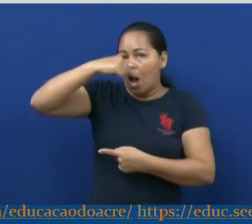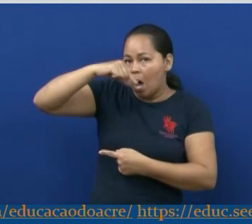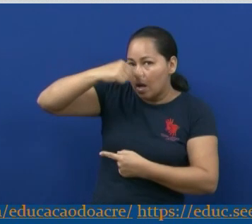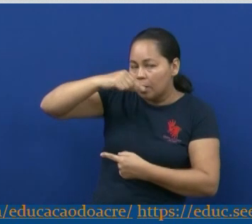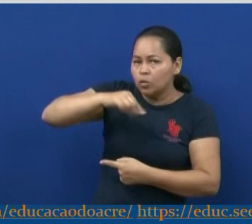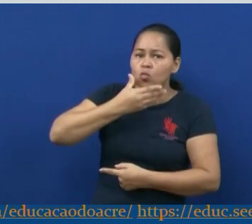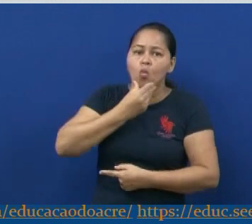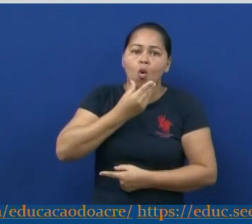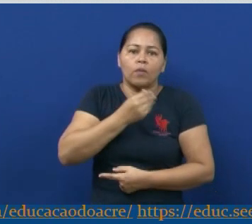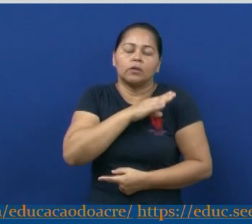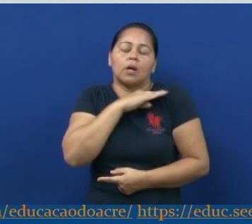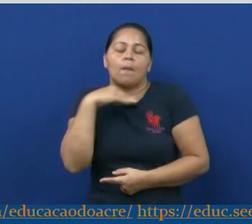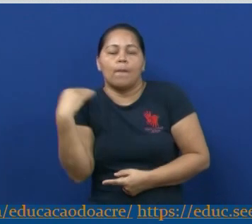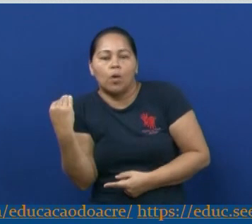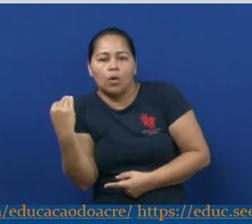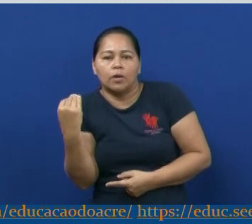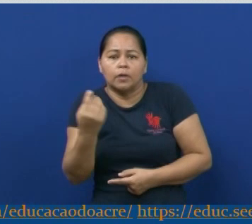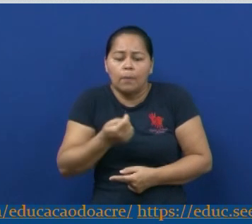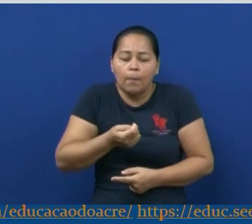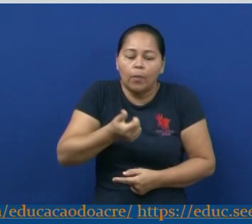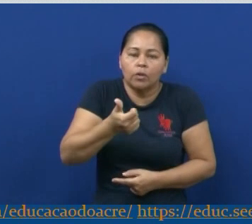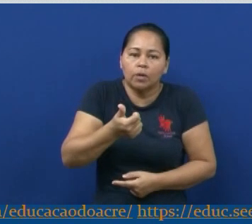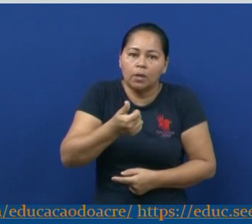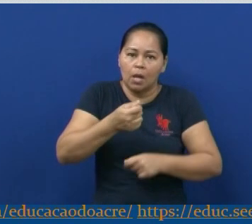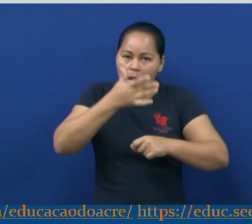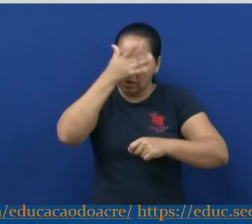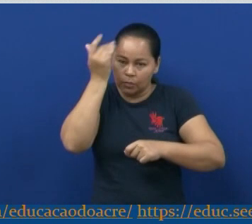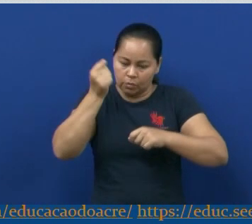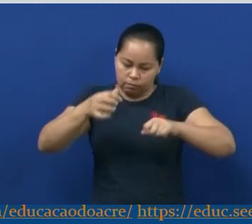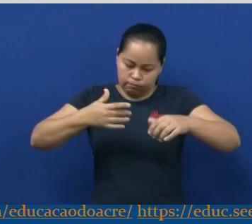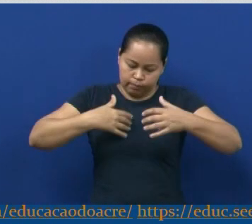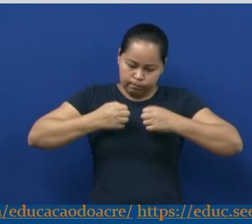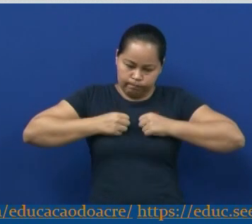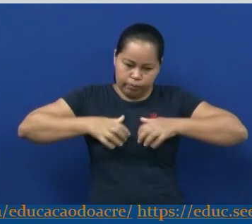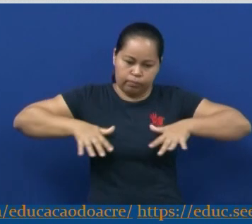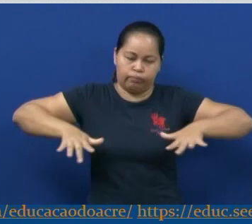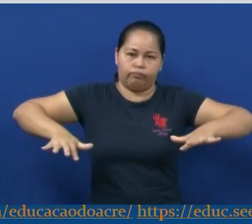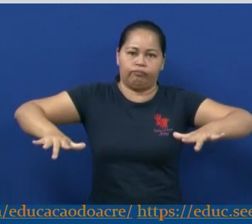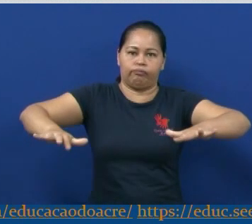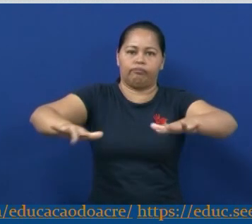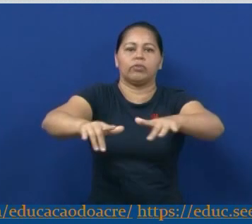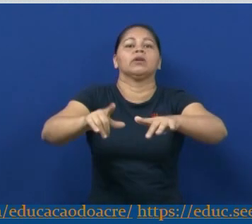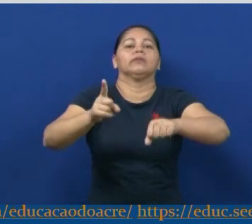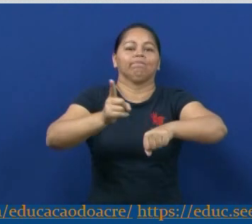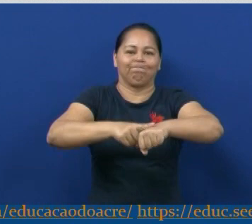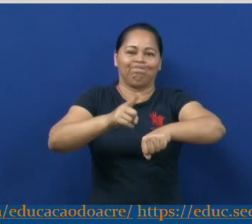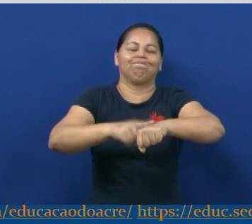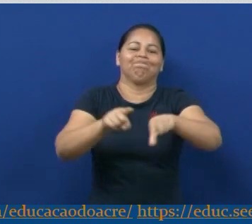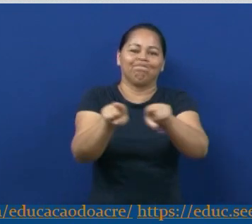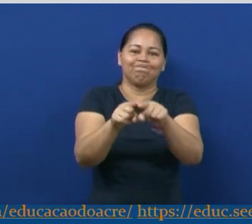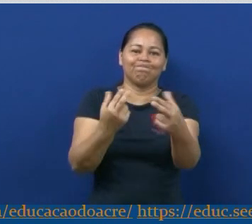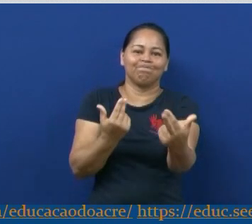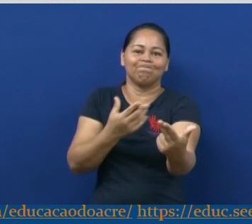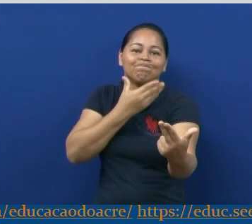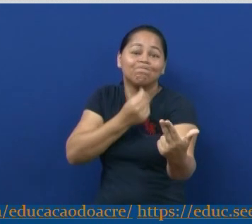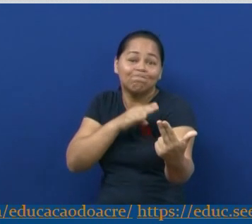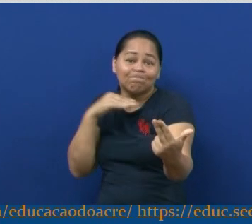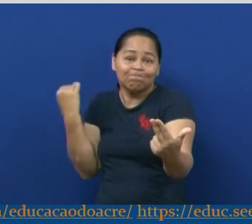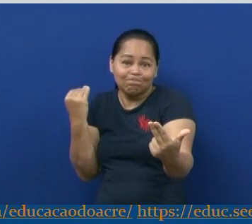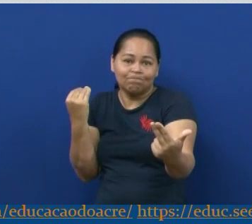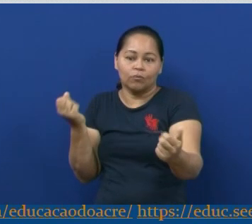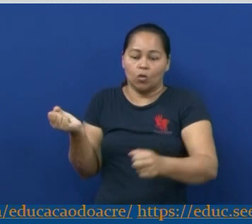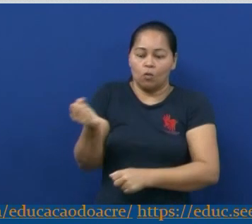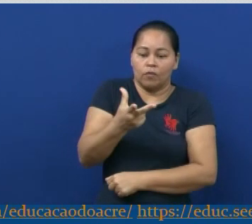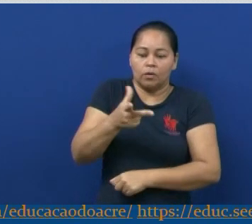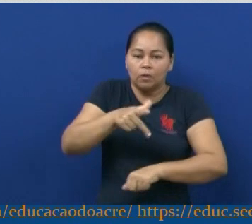vírus desconhecido e em pouco tempo milhares de pessoas apresentam os mesmos sintomas que ele. O vírus é transmitido